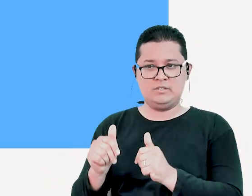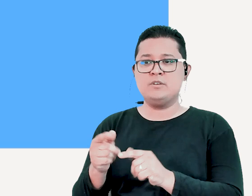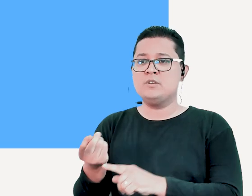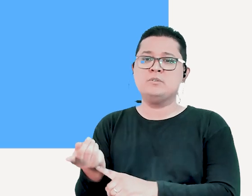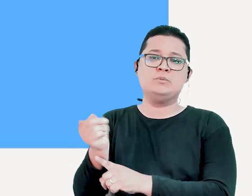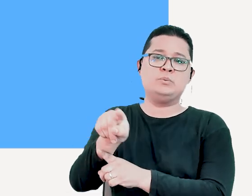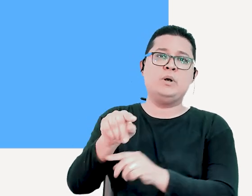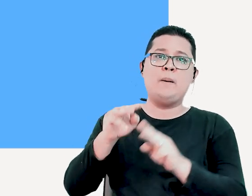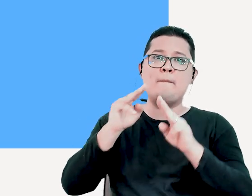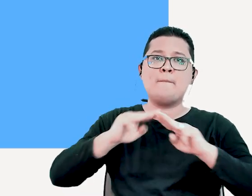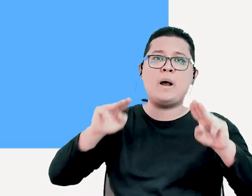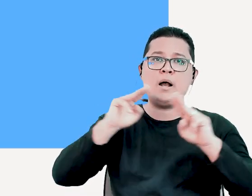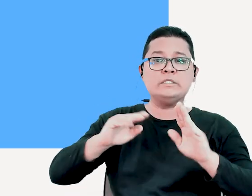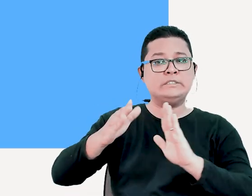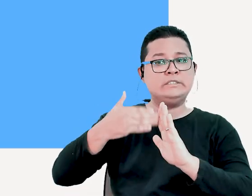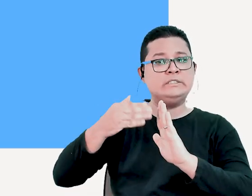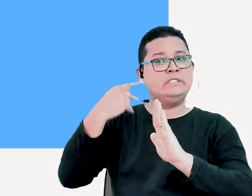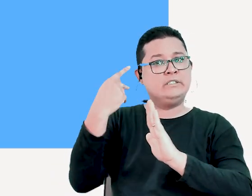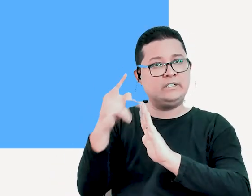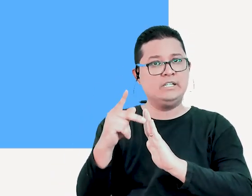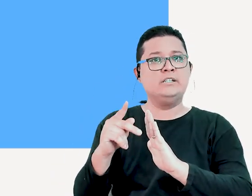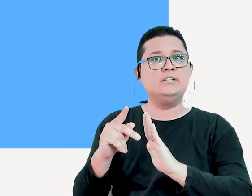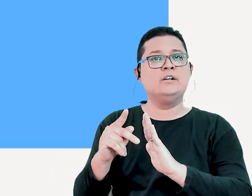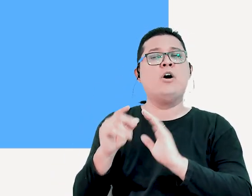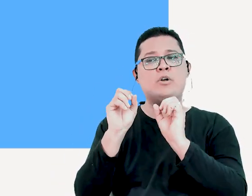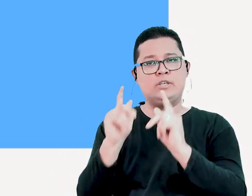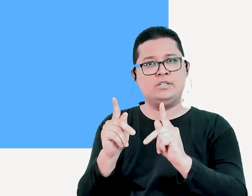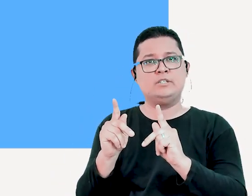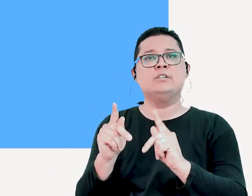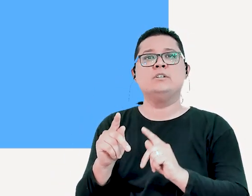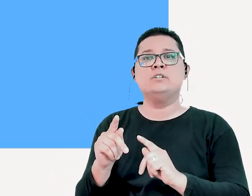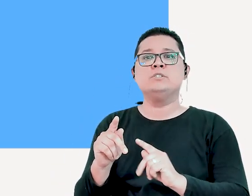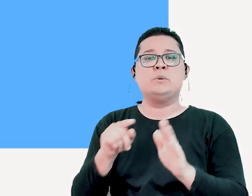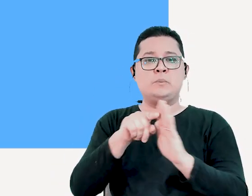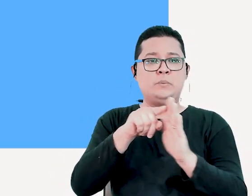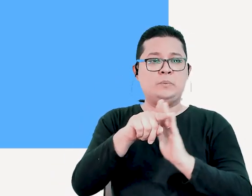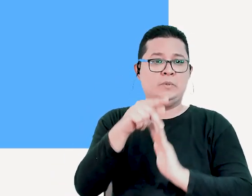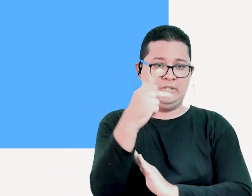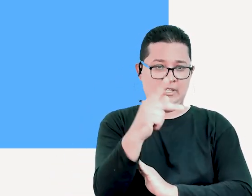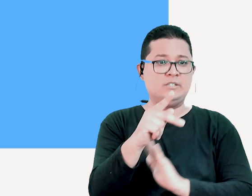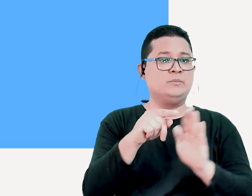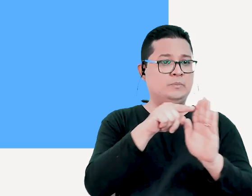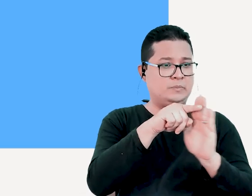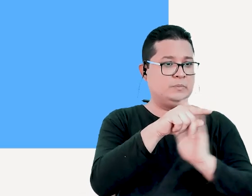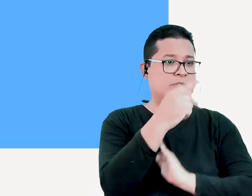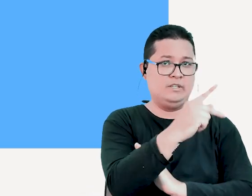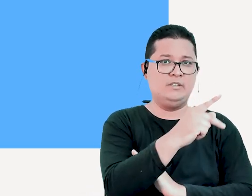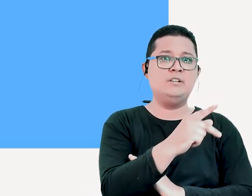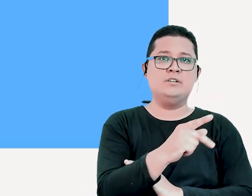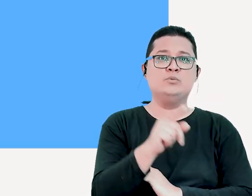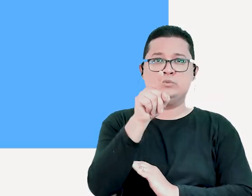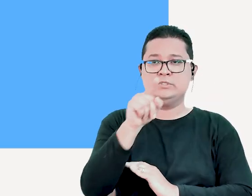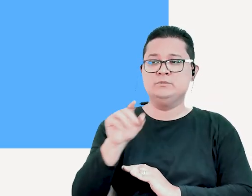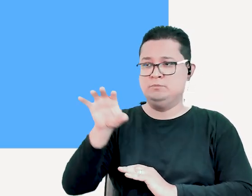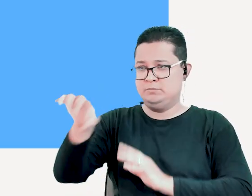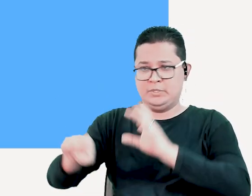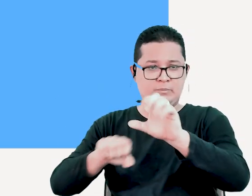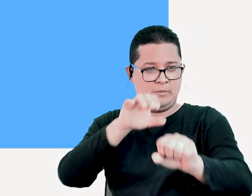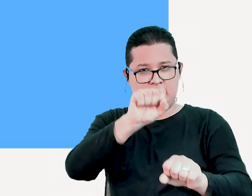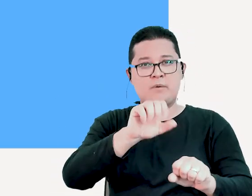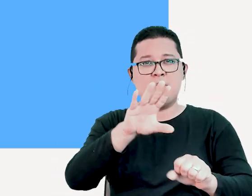Então, nessa pesquisa, você pode descobrir várias outras ferramentas que existem em outras áreas que você não tinha